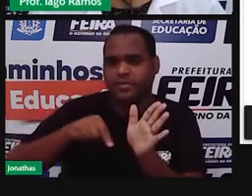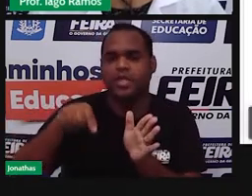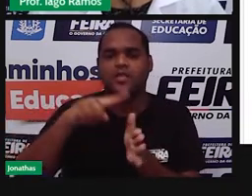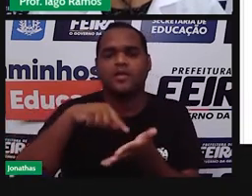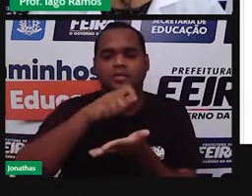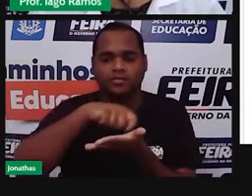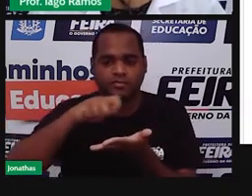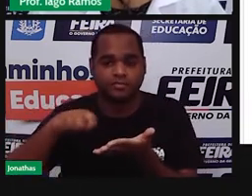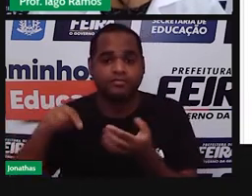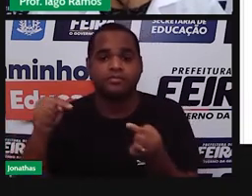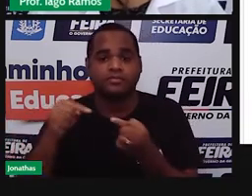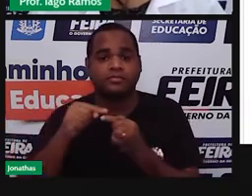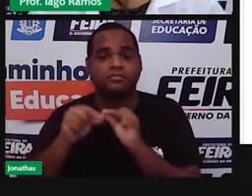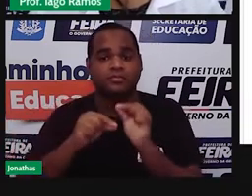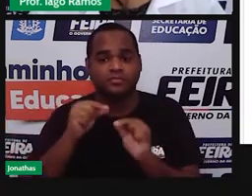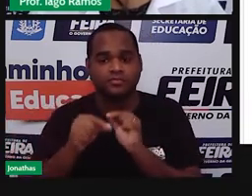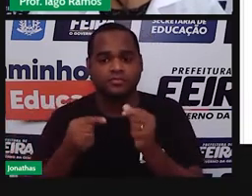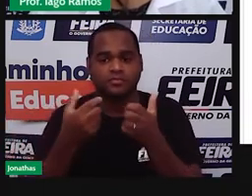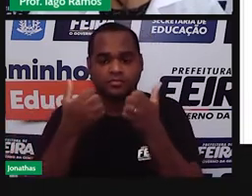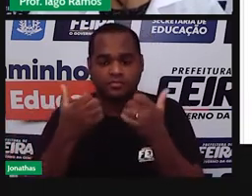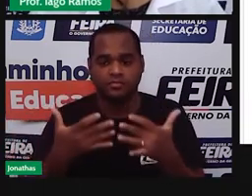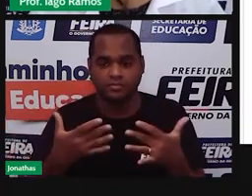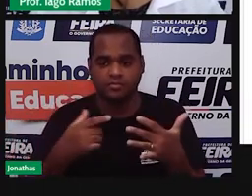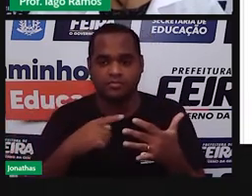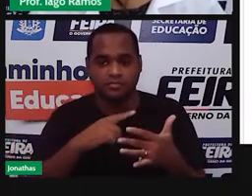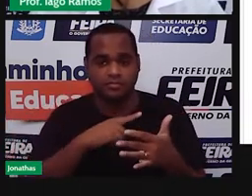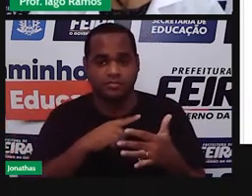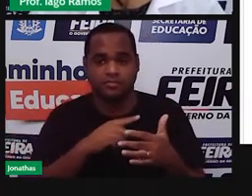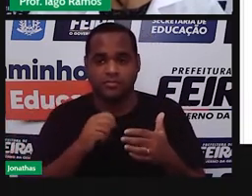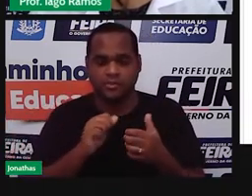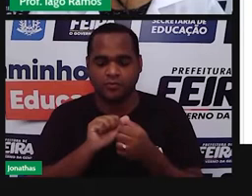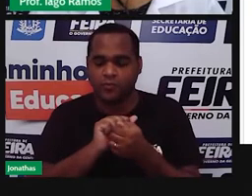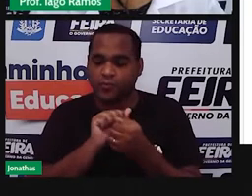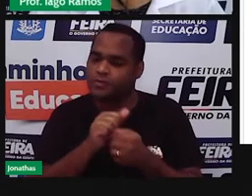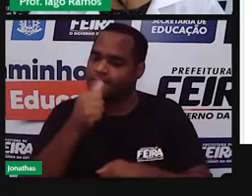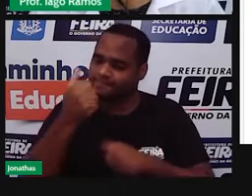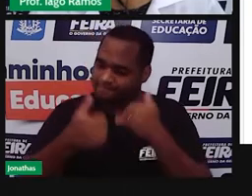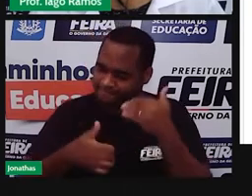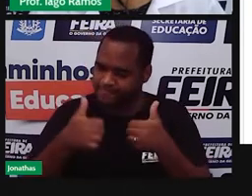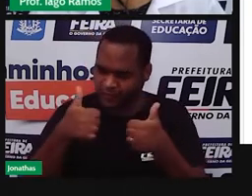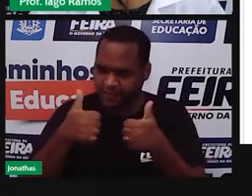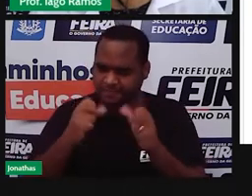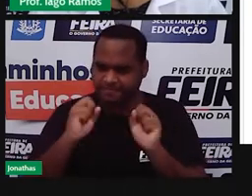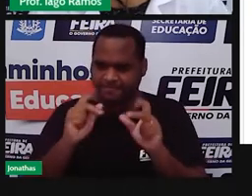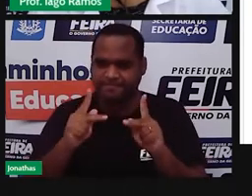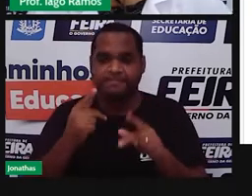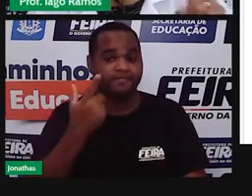isso. Acompanha comigo, olha só.